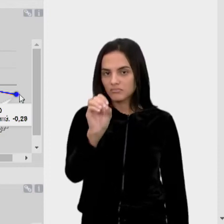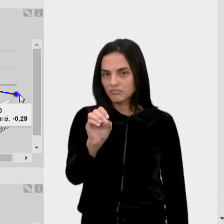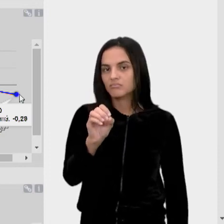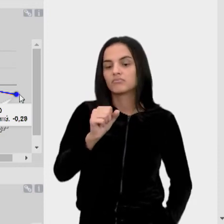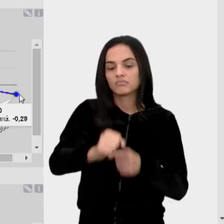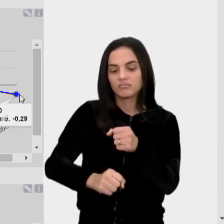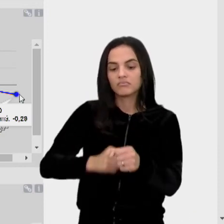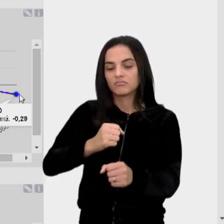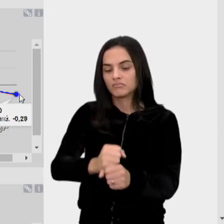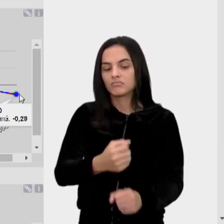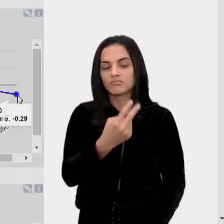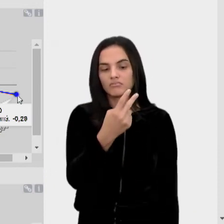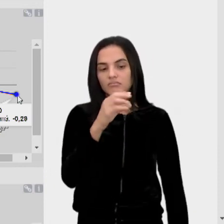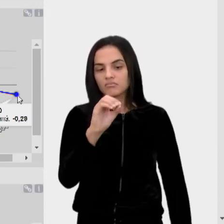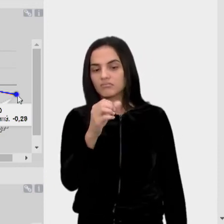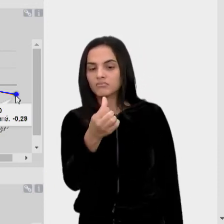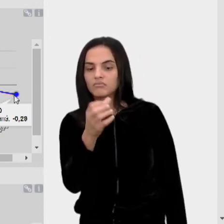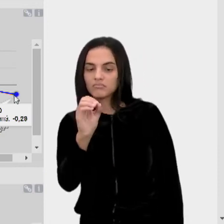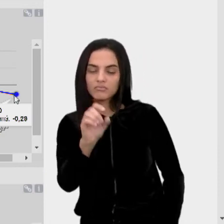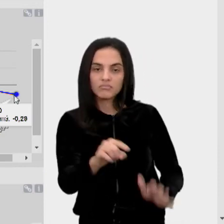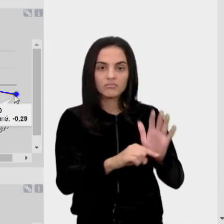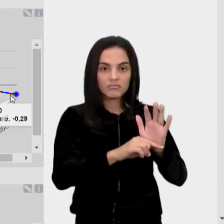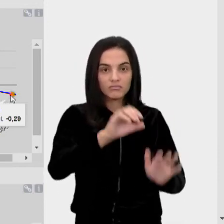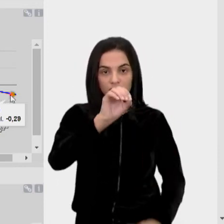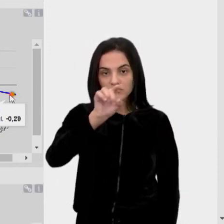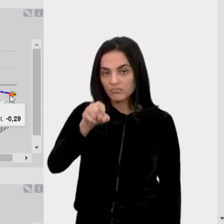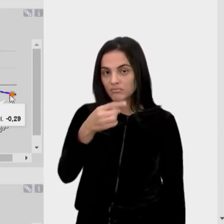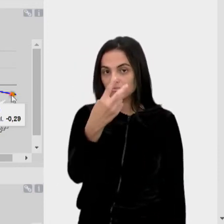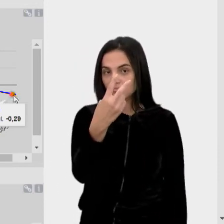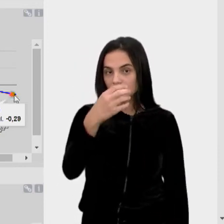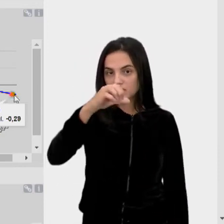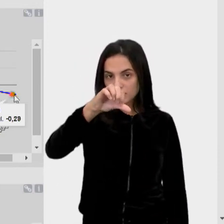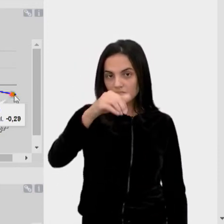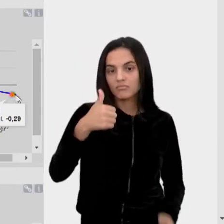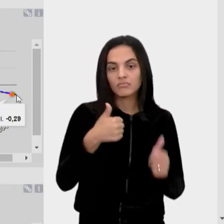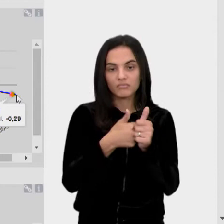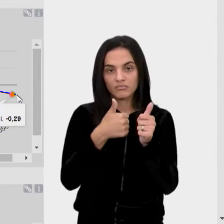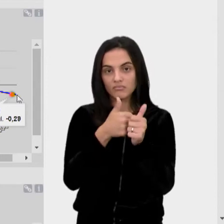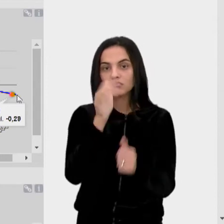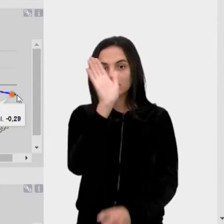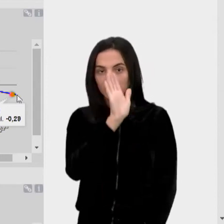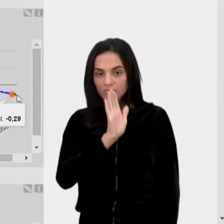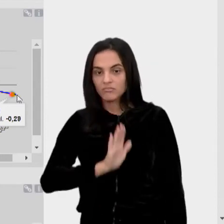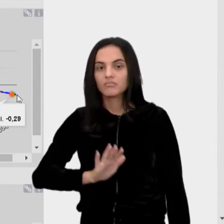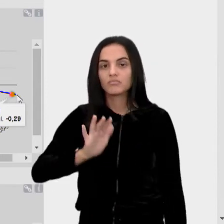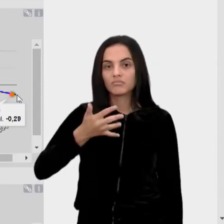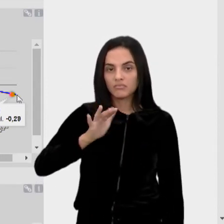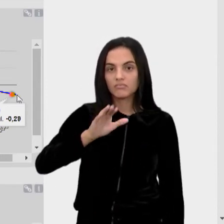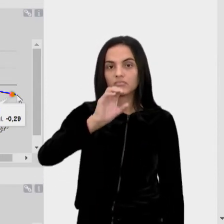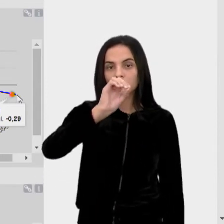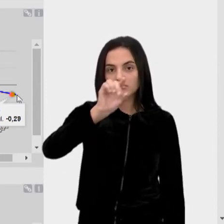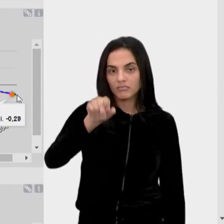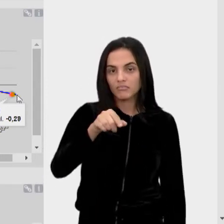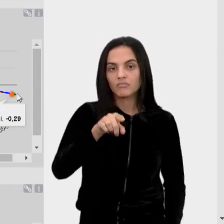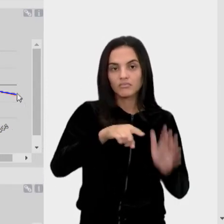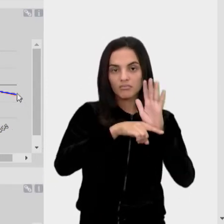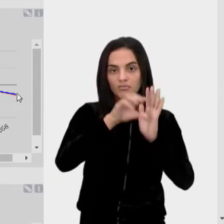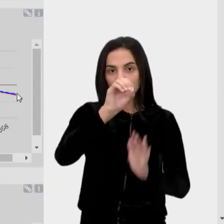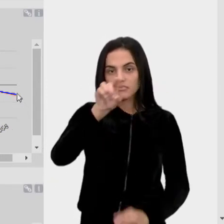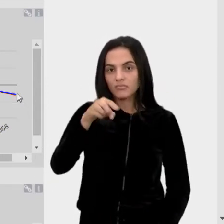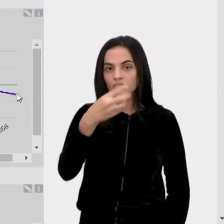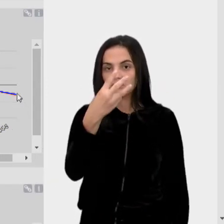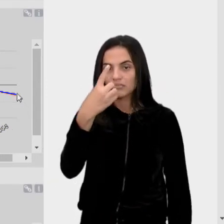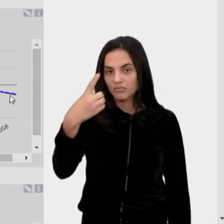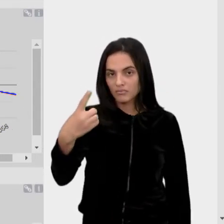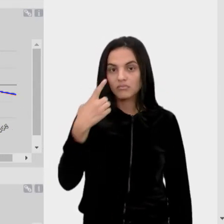de 2060 menos 0,29, né, e próximo aí do Brasil aí que está em torno aí de menos 0,31, como a